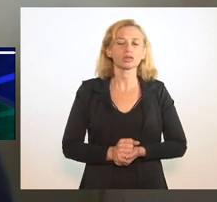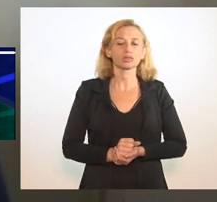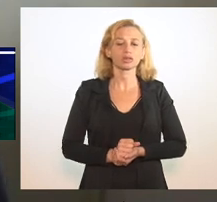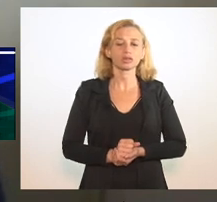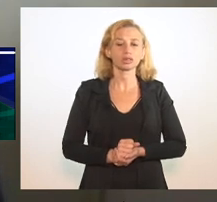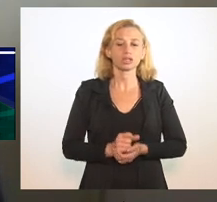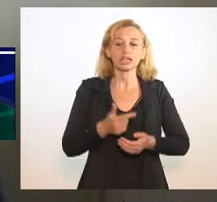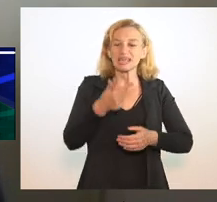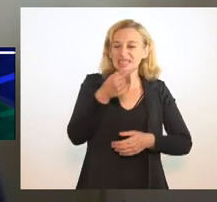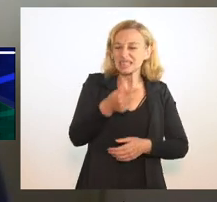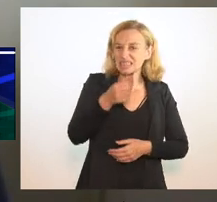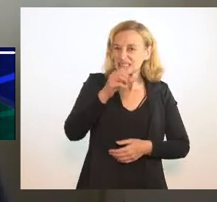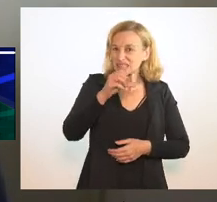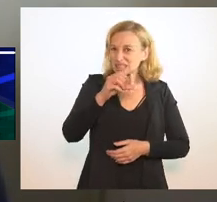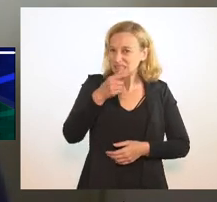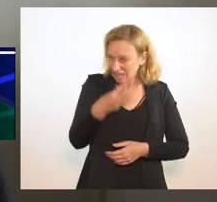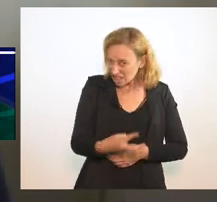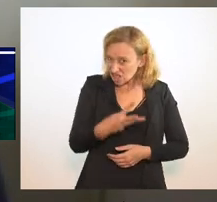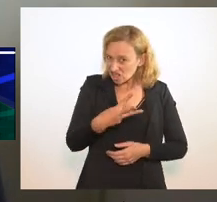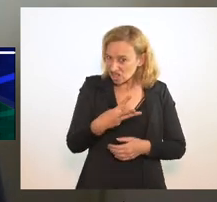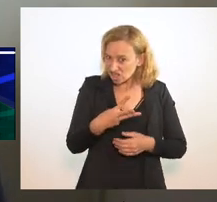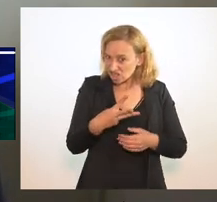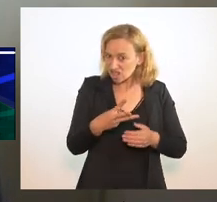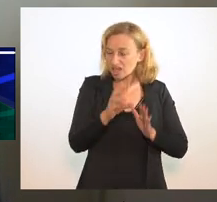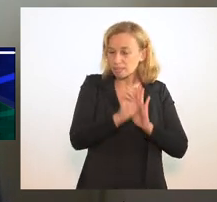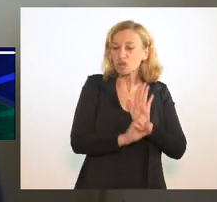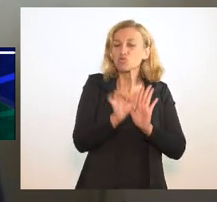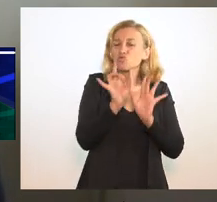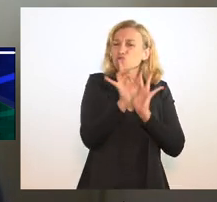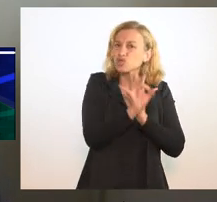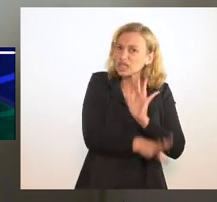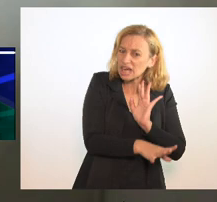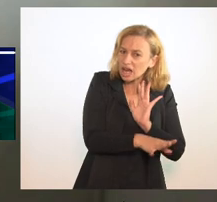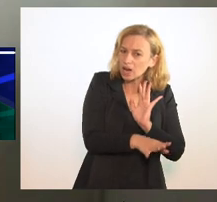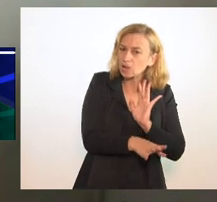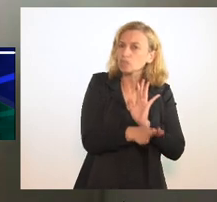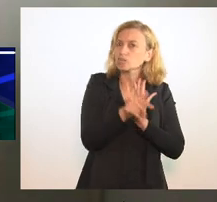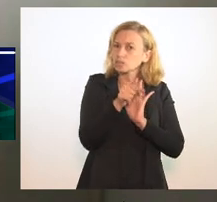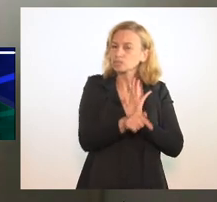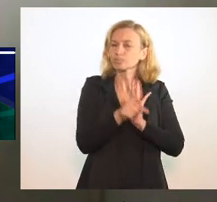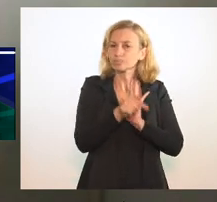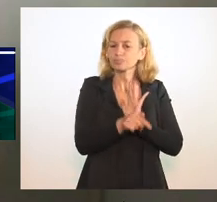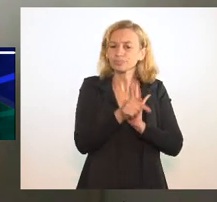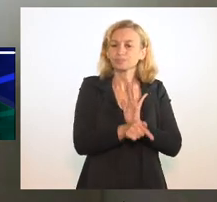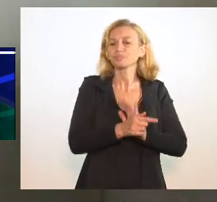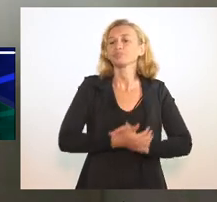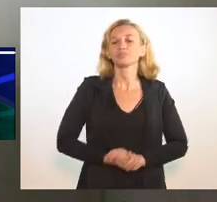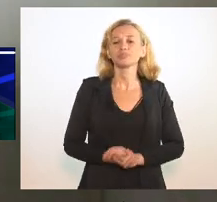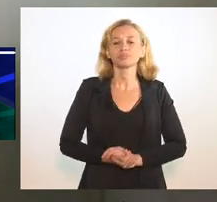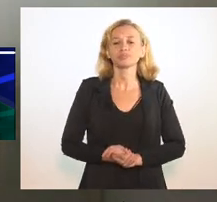constitucional 73, lá no final da mesma,